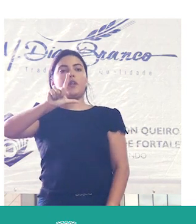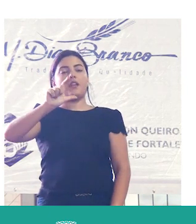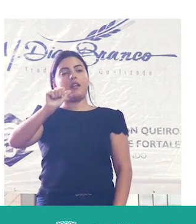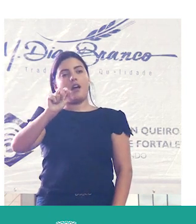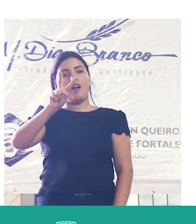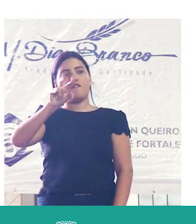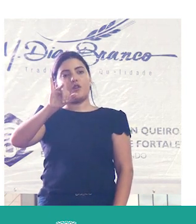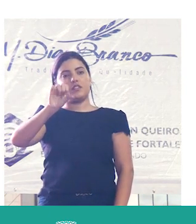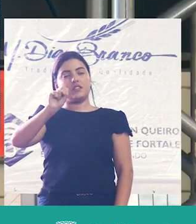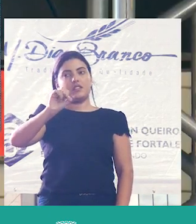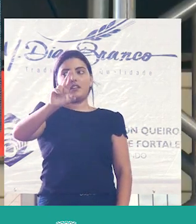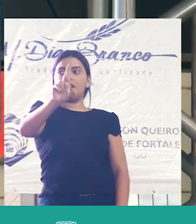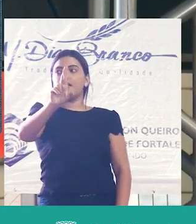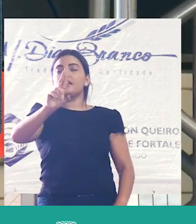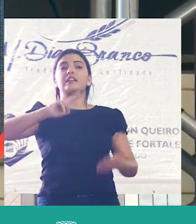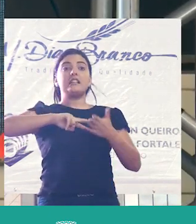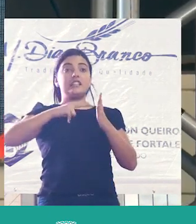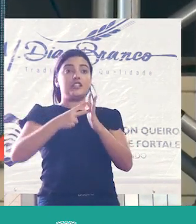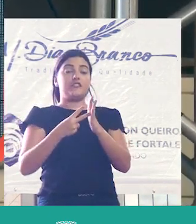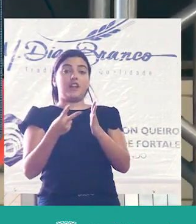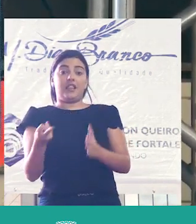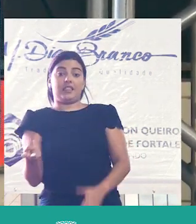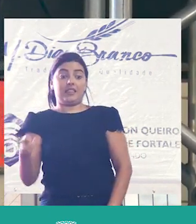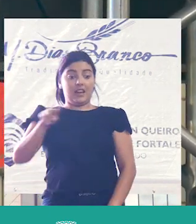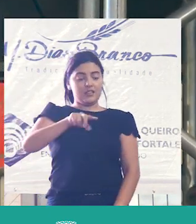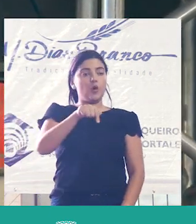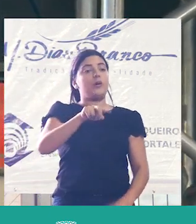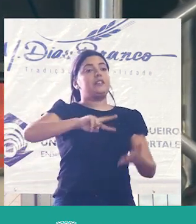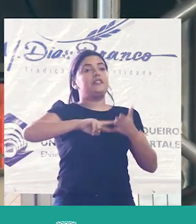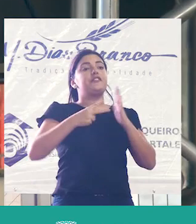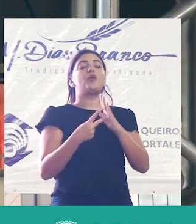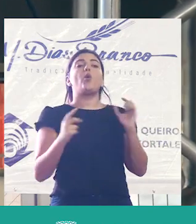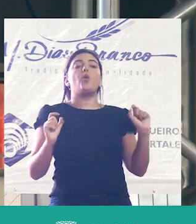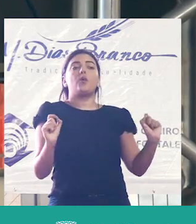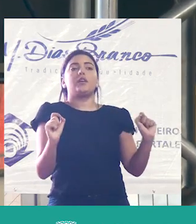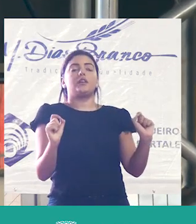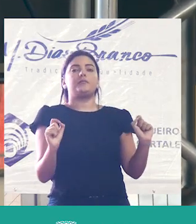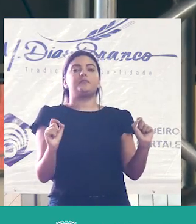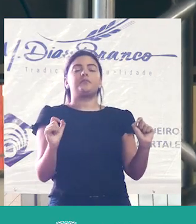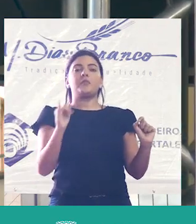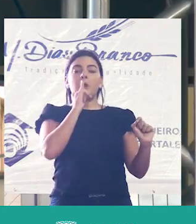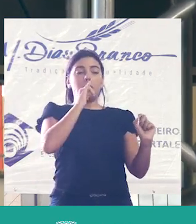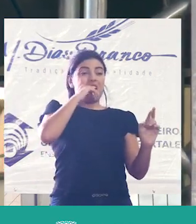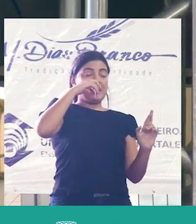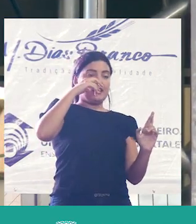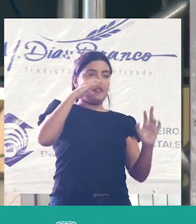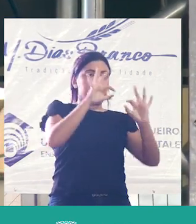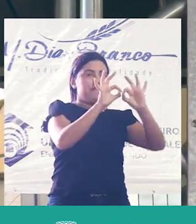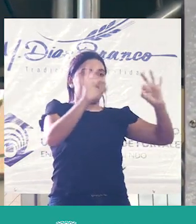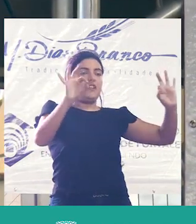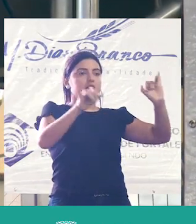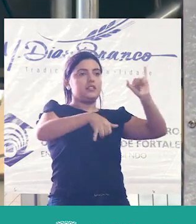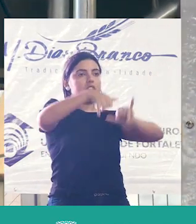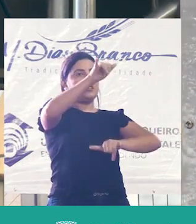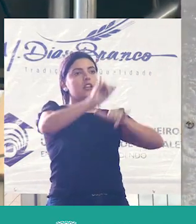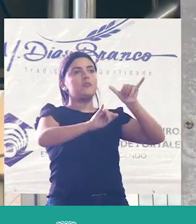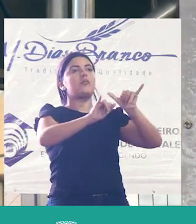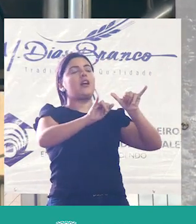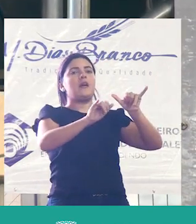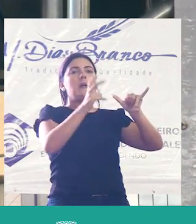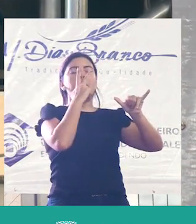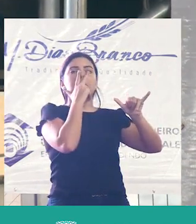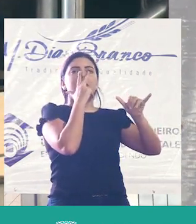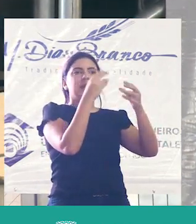Lavoisier, que traduzindo para as reações, significa que durante uma reação química, as substâncias